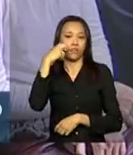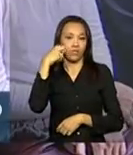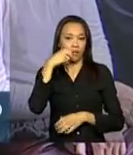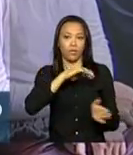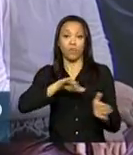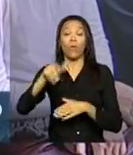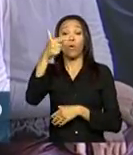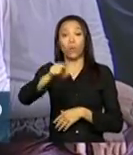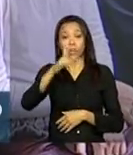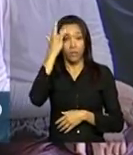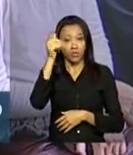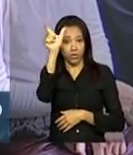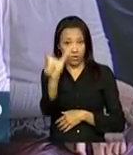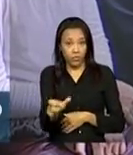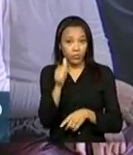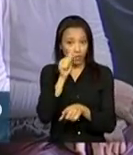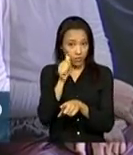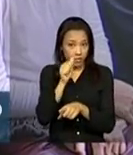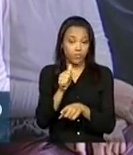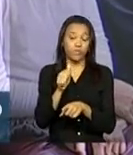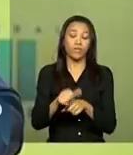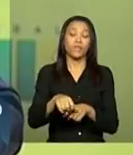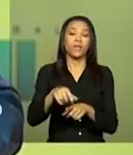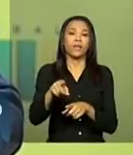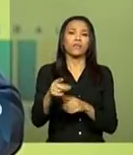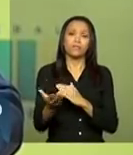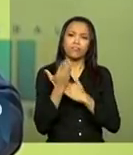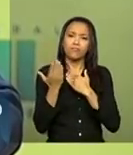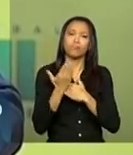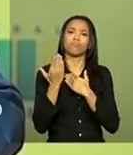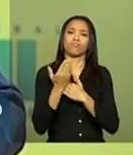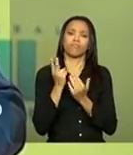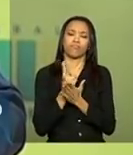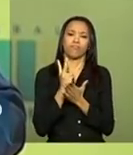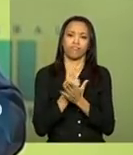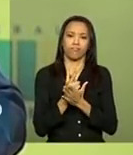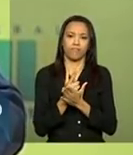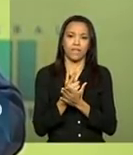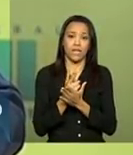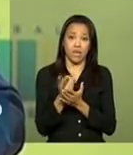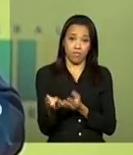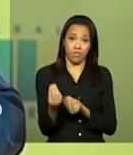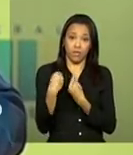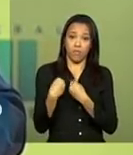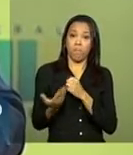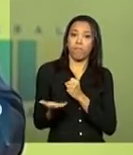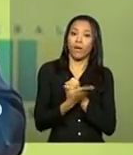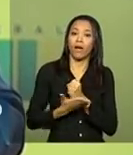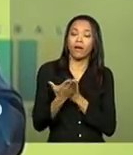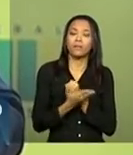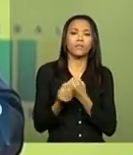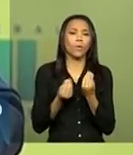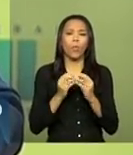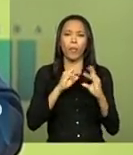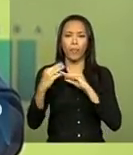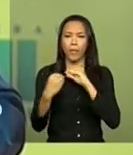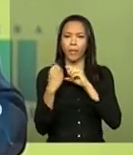aqui comigo, uma grande parceira, foi reitora da Unipampa e construiu as bases para a gente discutir a base nacional